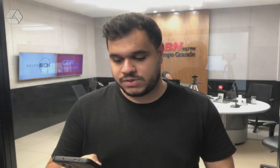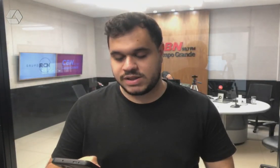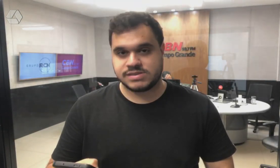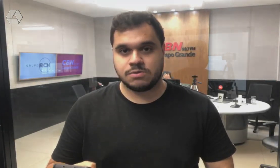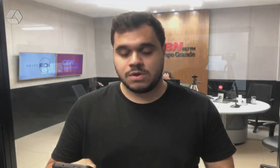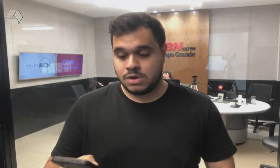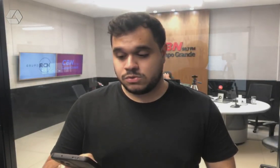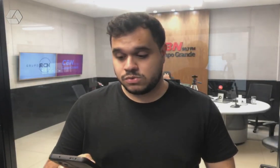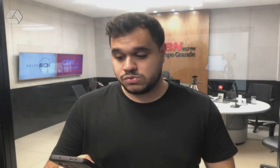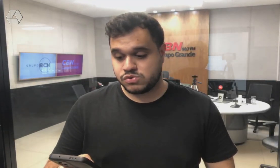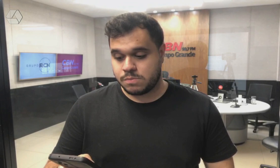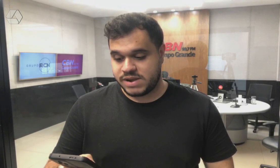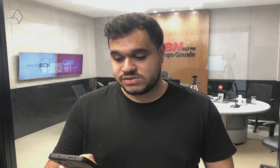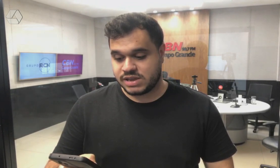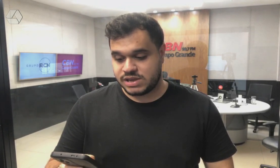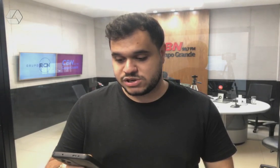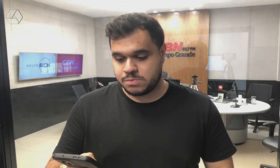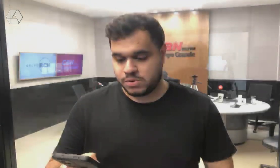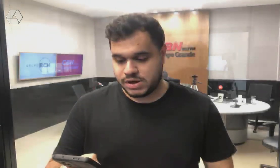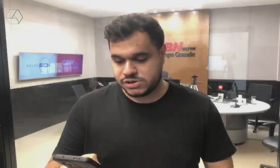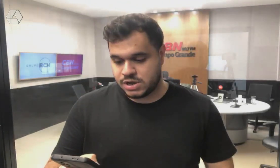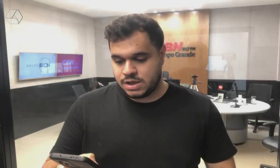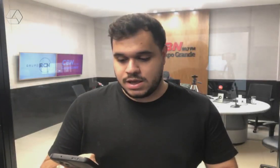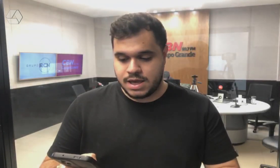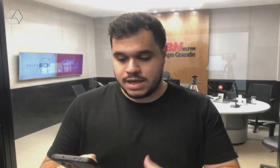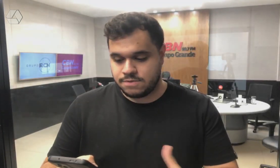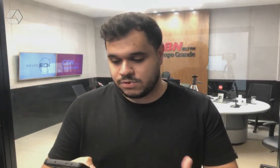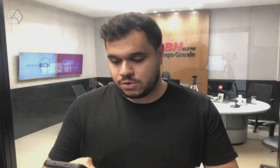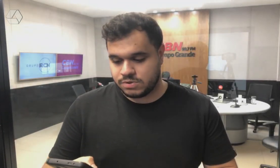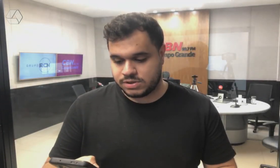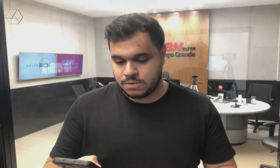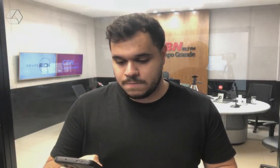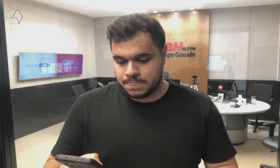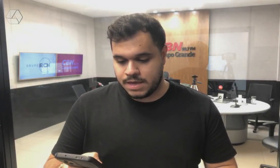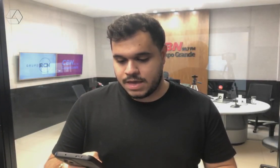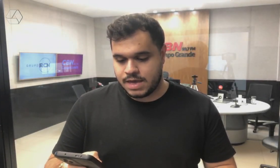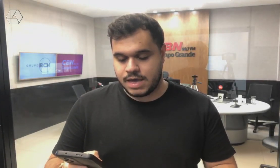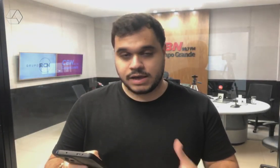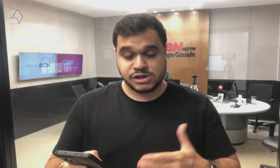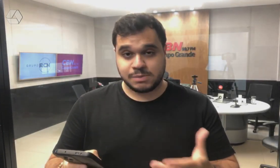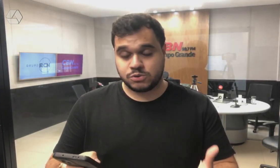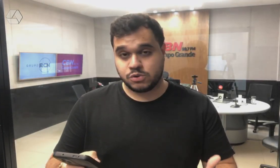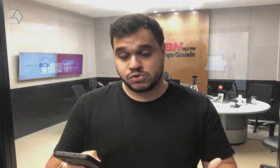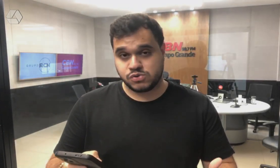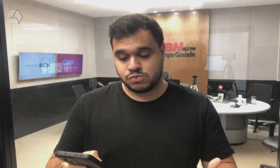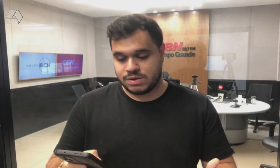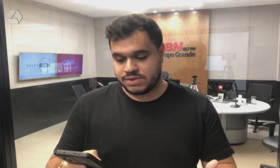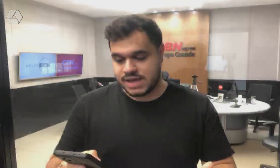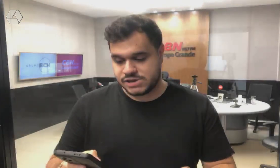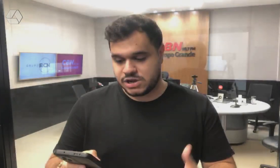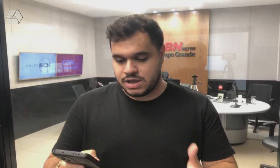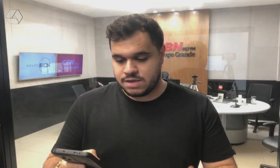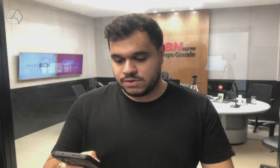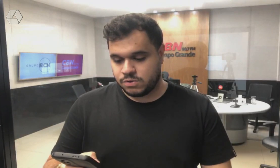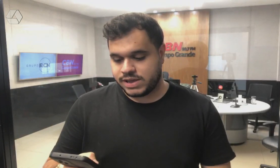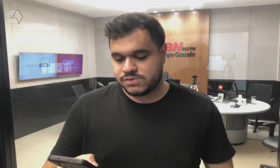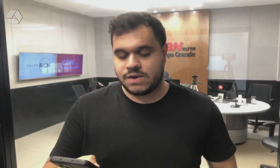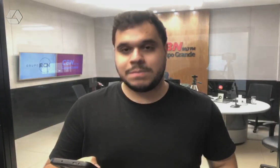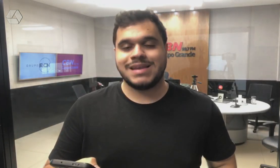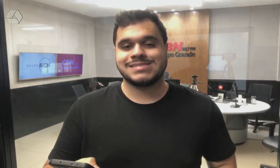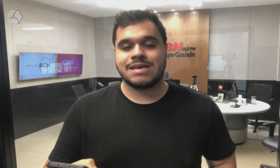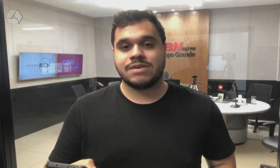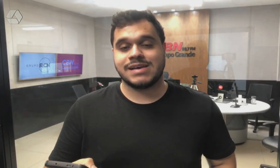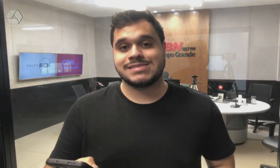Fecomércio, que é a Federação dos Comércios aqui de Campo Grande, revelou, então, aqui de Mato Grosso do Sul, na verdade, revelou